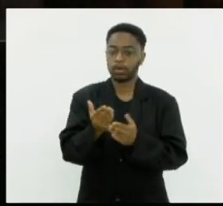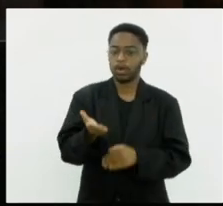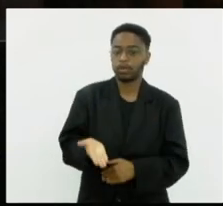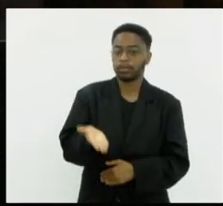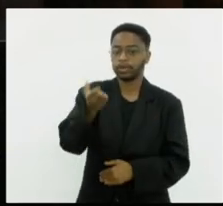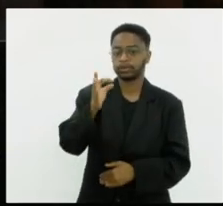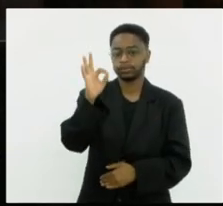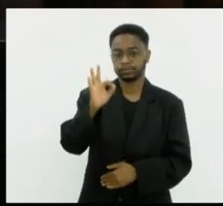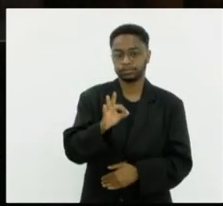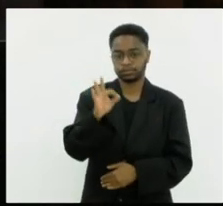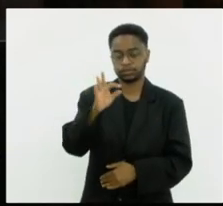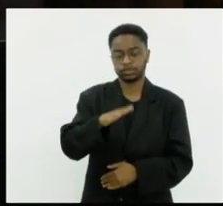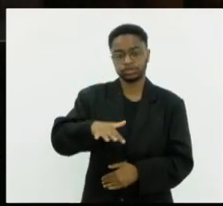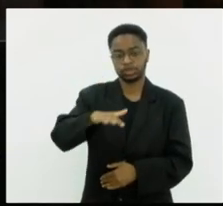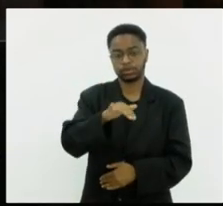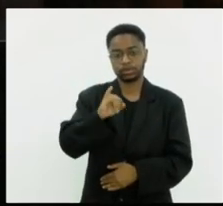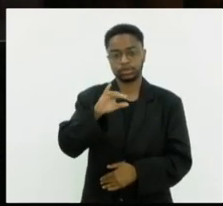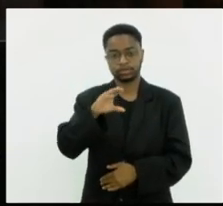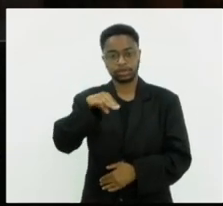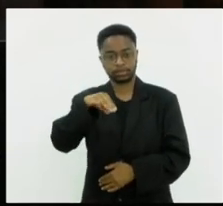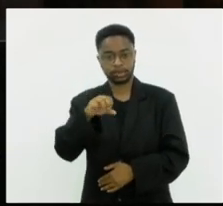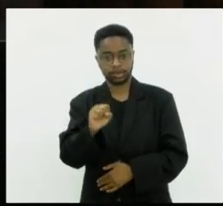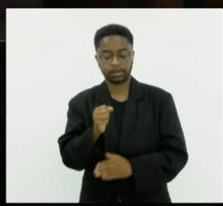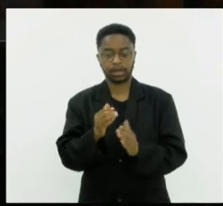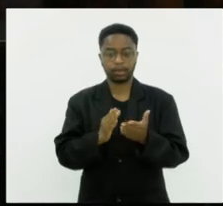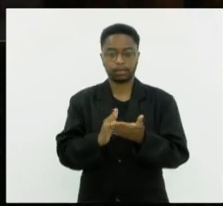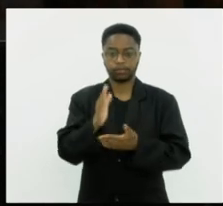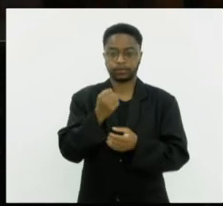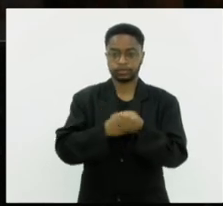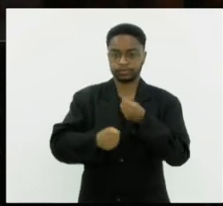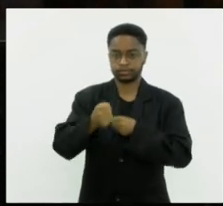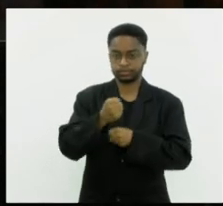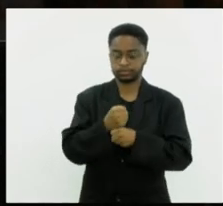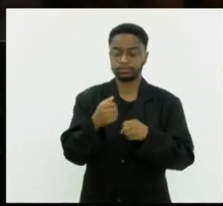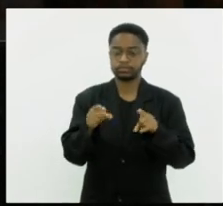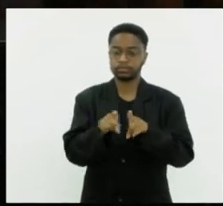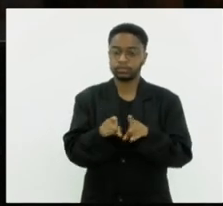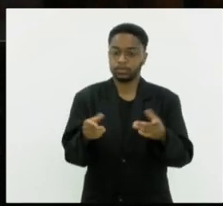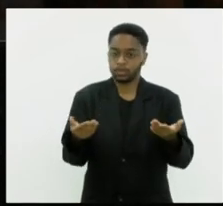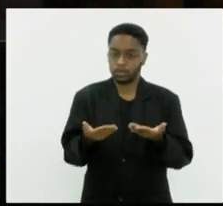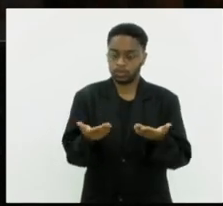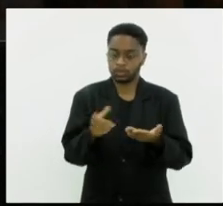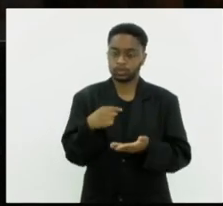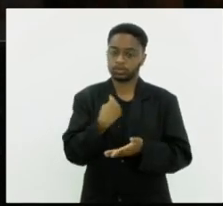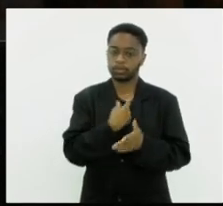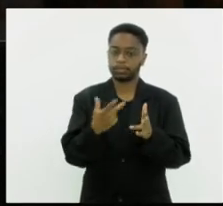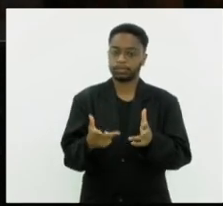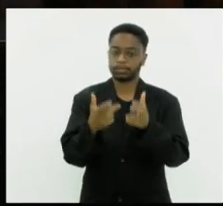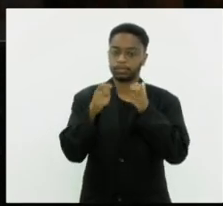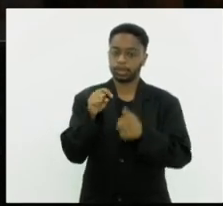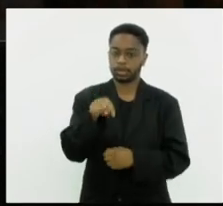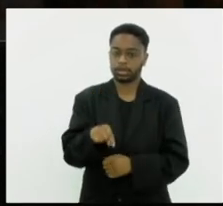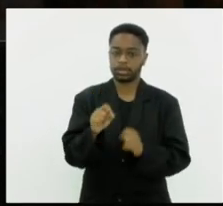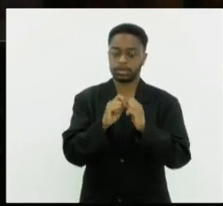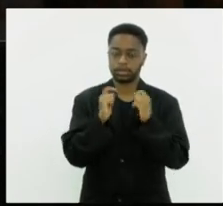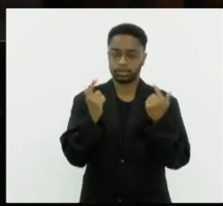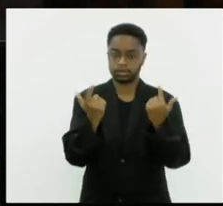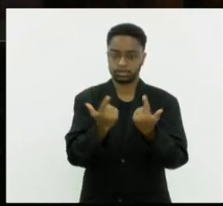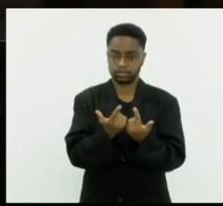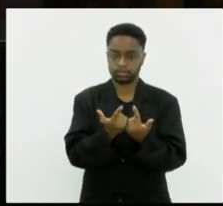alíquota geral de ICMS aprovado no ano passado. E hoje apreciamos nesta casa